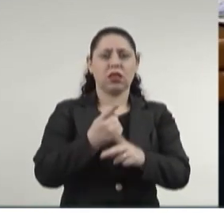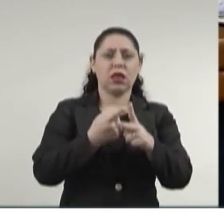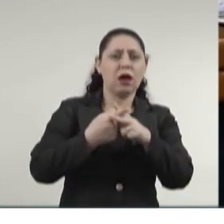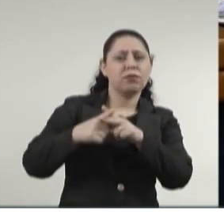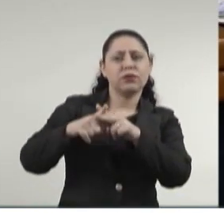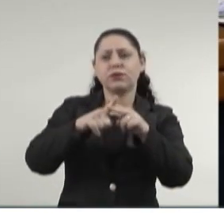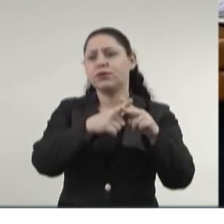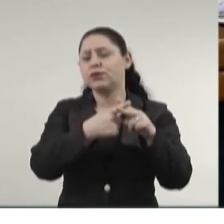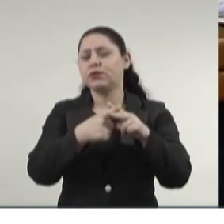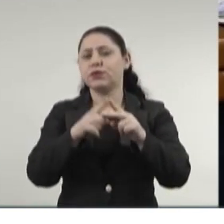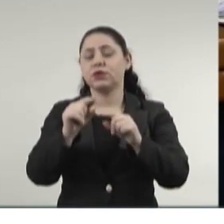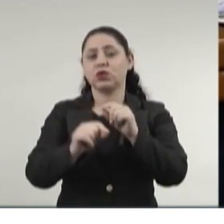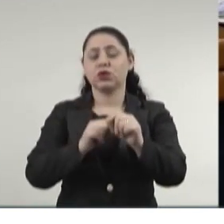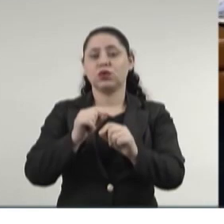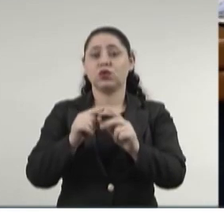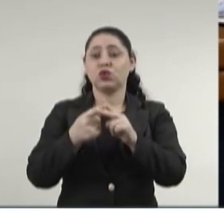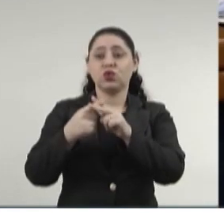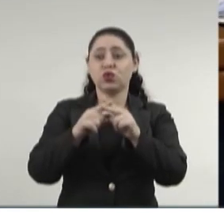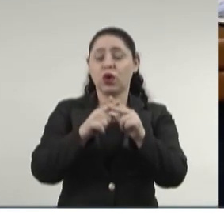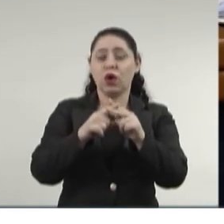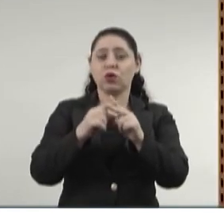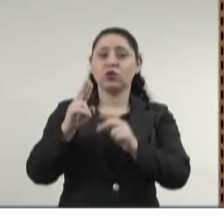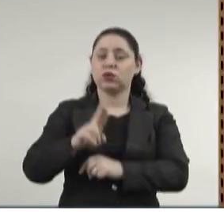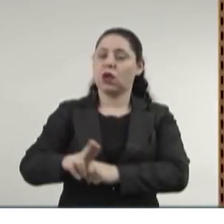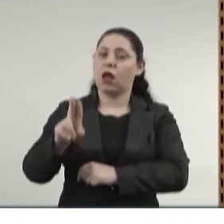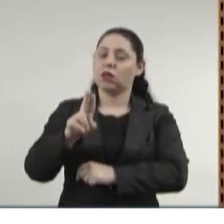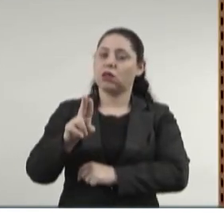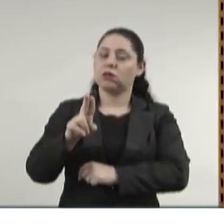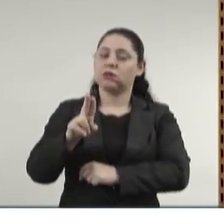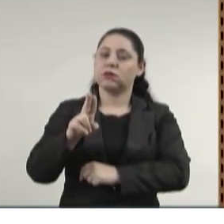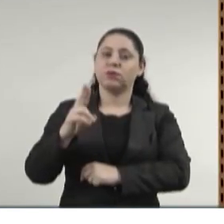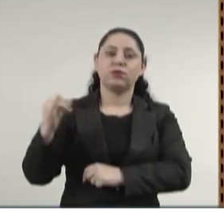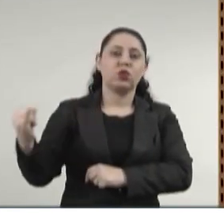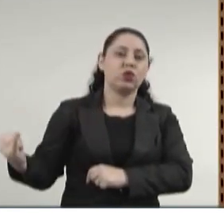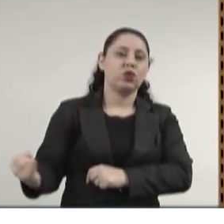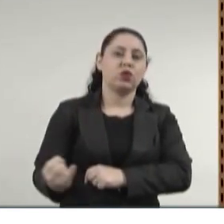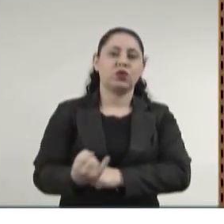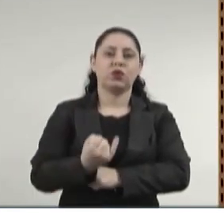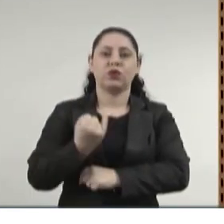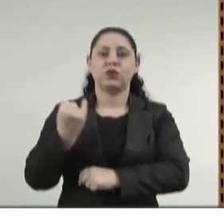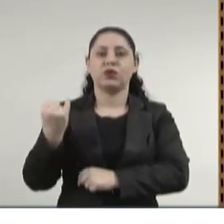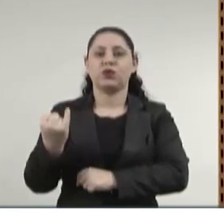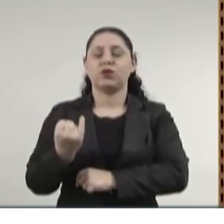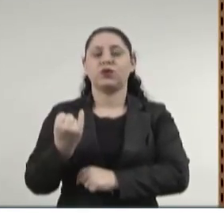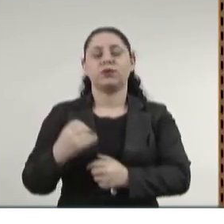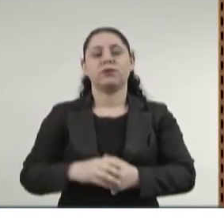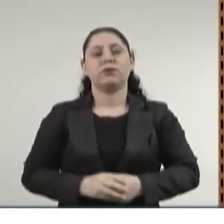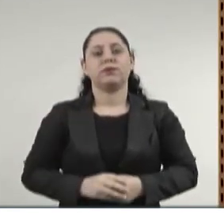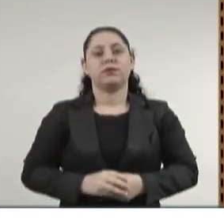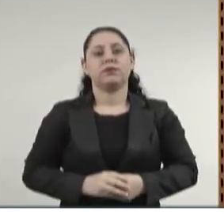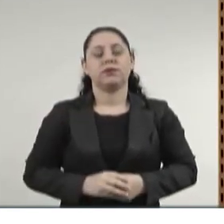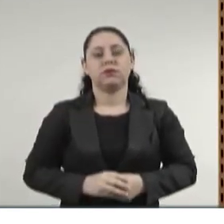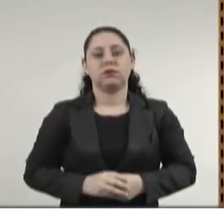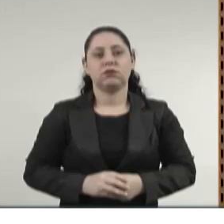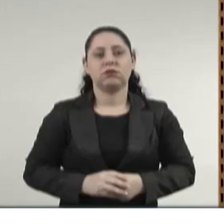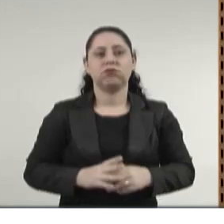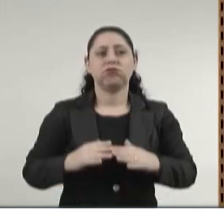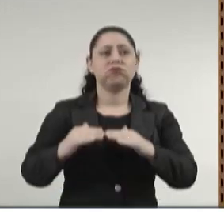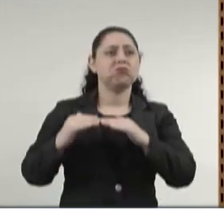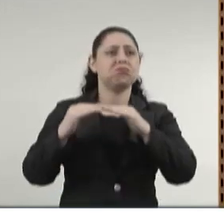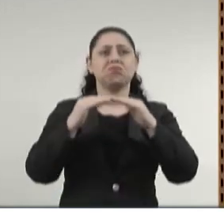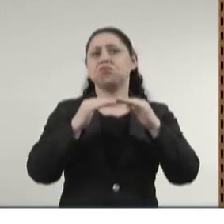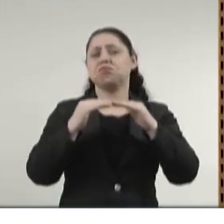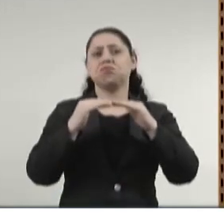dúvida, é um dos instrumentos mais importantes que